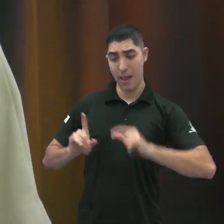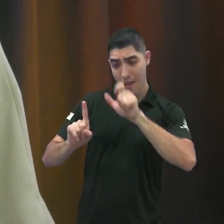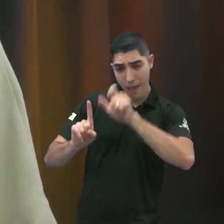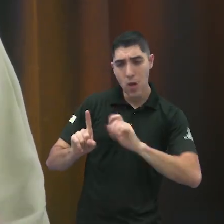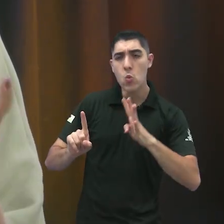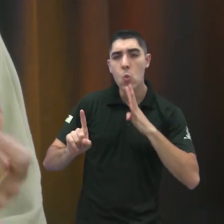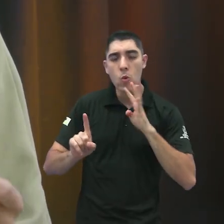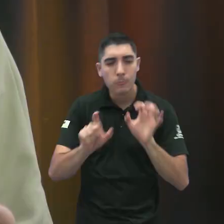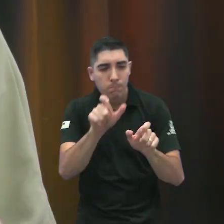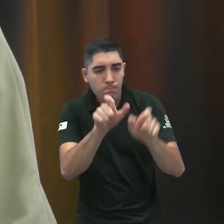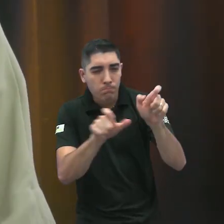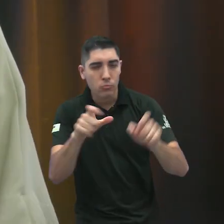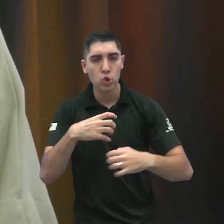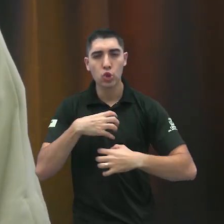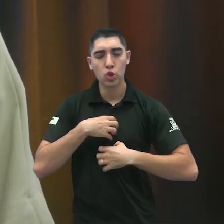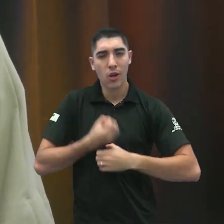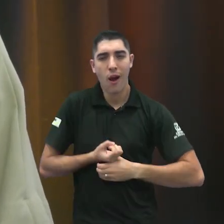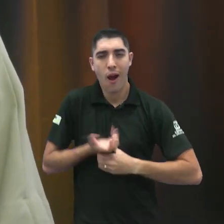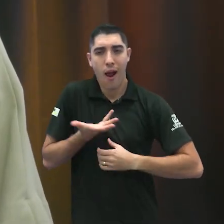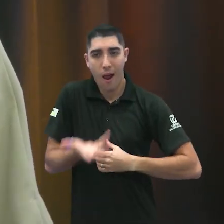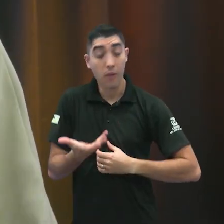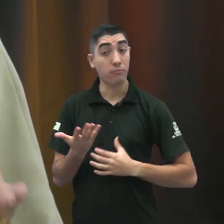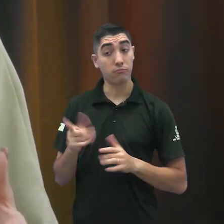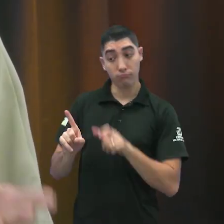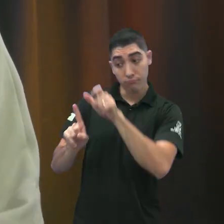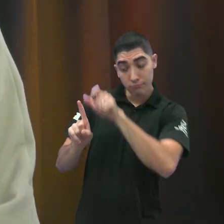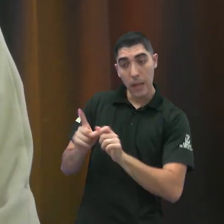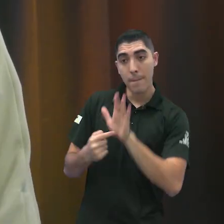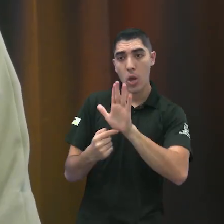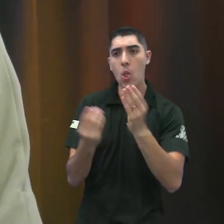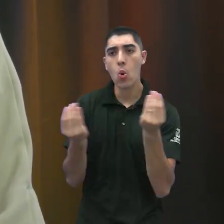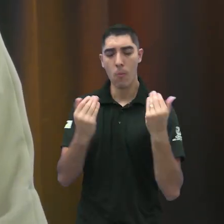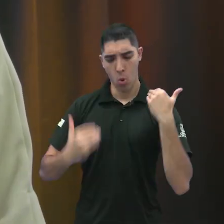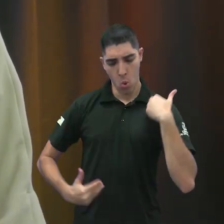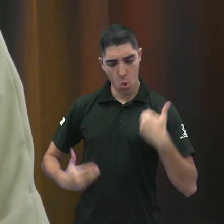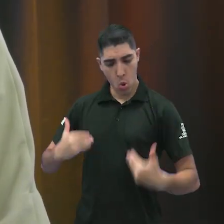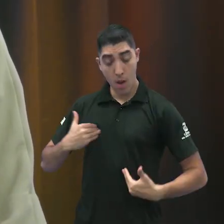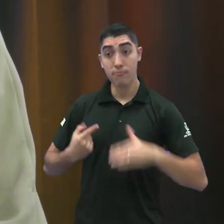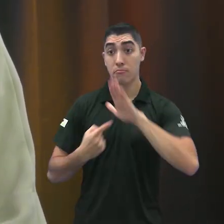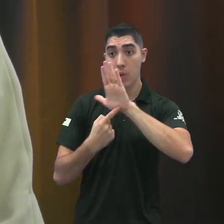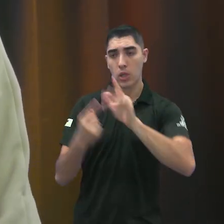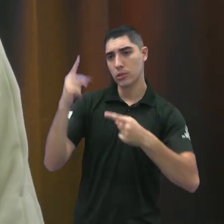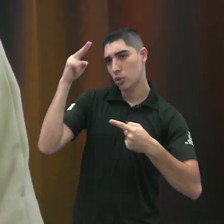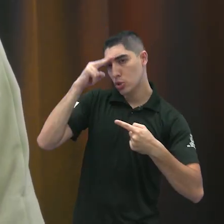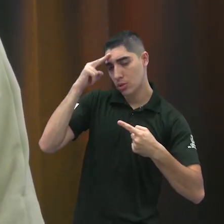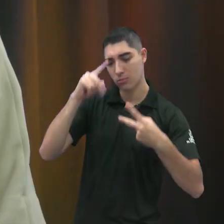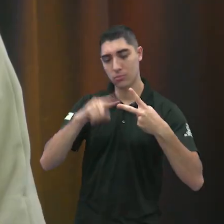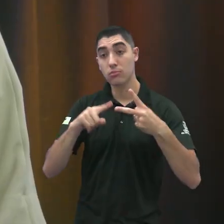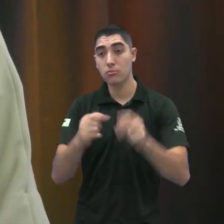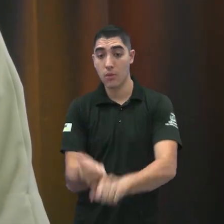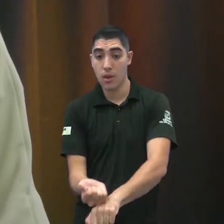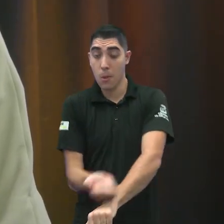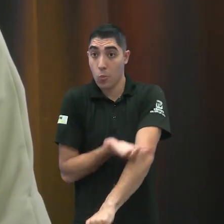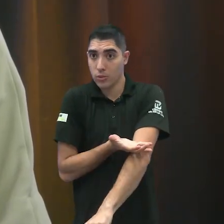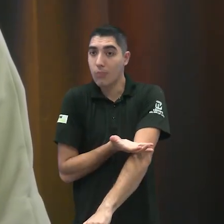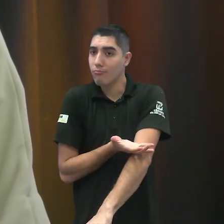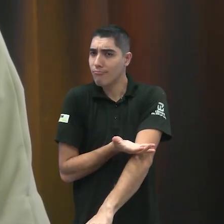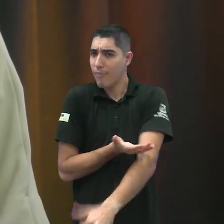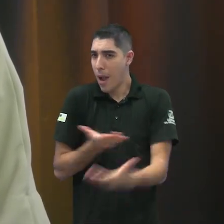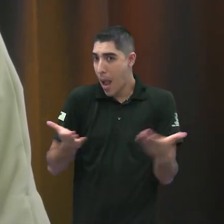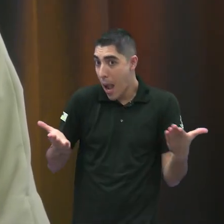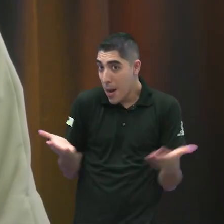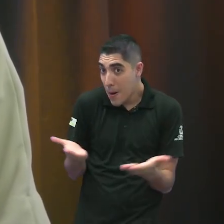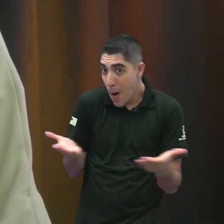dos traços de caráter. Ela nos mostrará como o corpo registra histórias e padrões emocionais. Prepare-se para